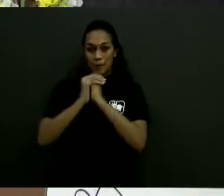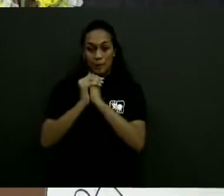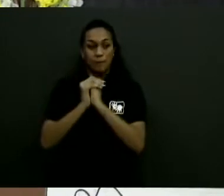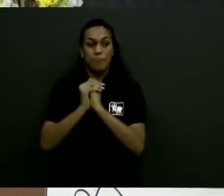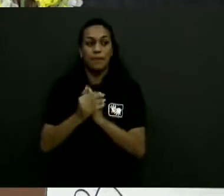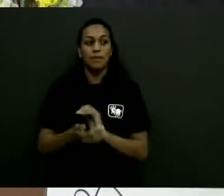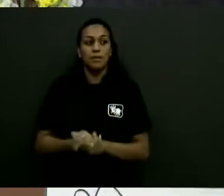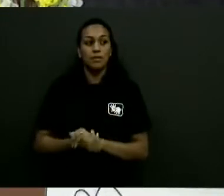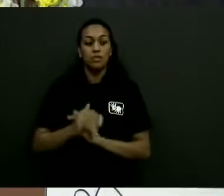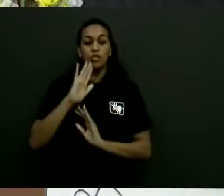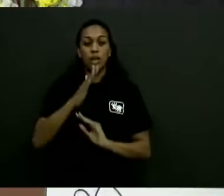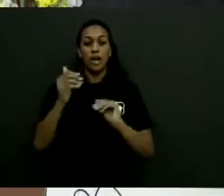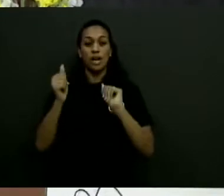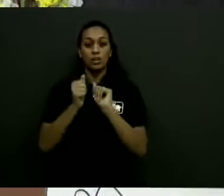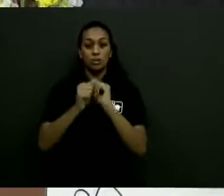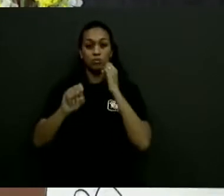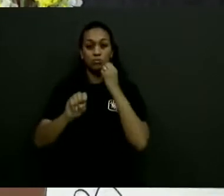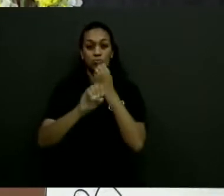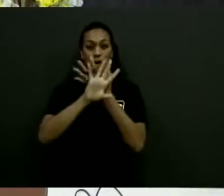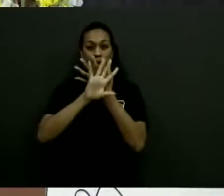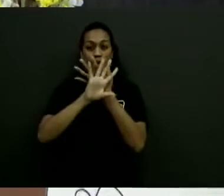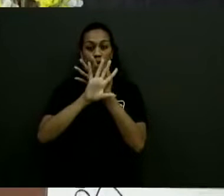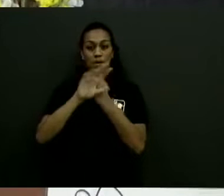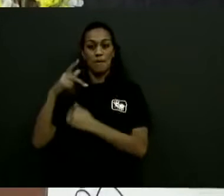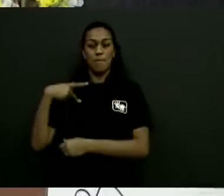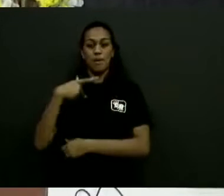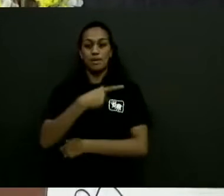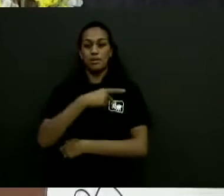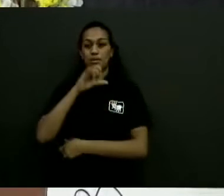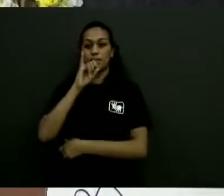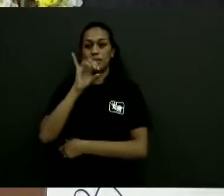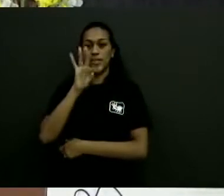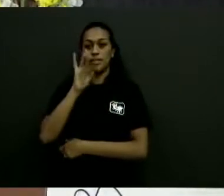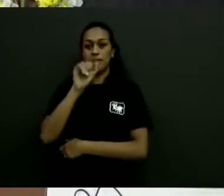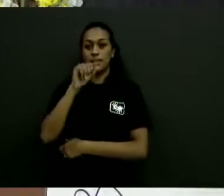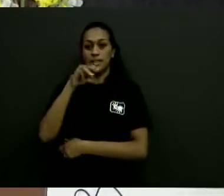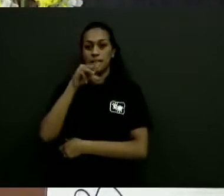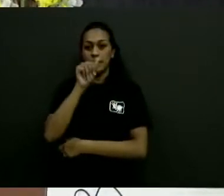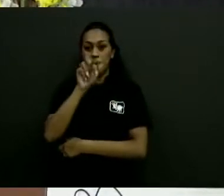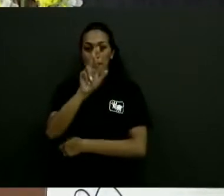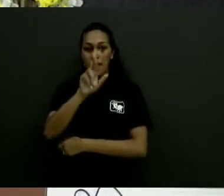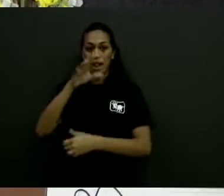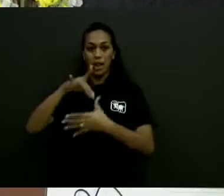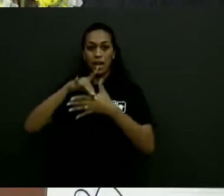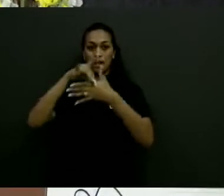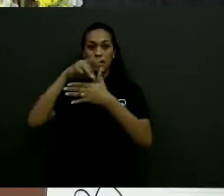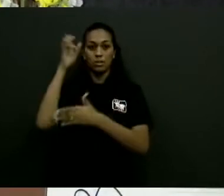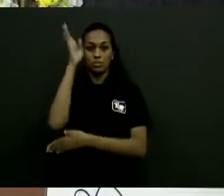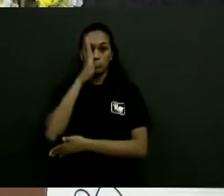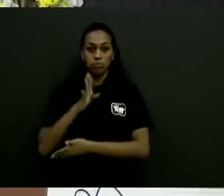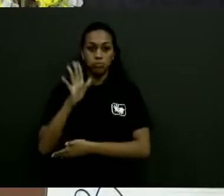aqui Pastor Itamar, o nosso líder aí no Brasil, nosso coordenador